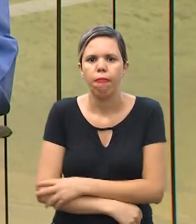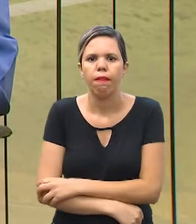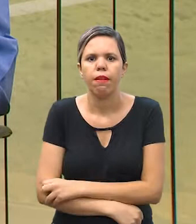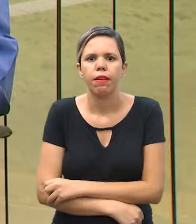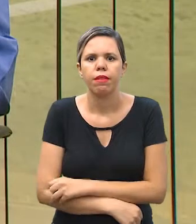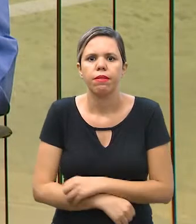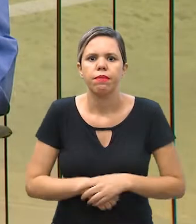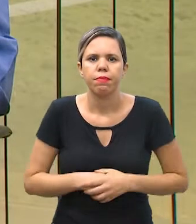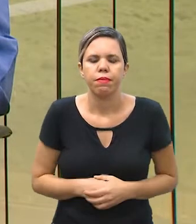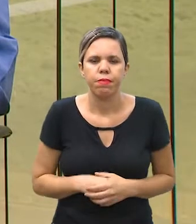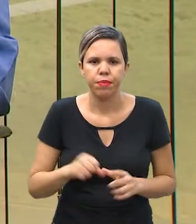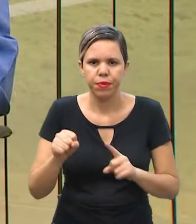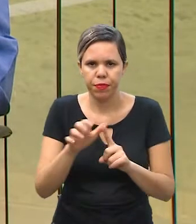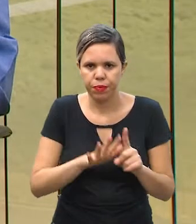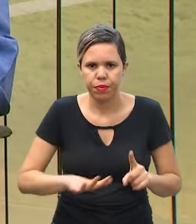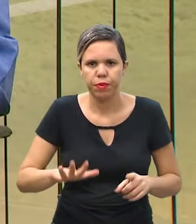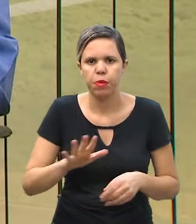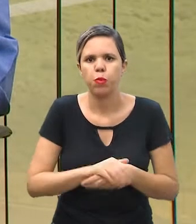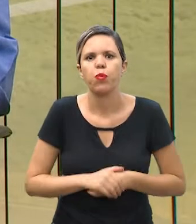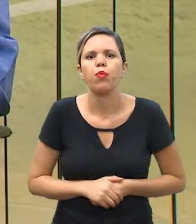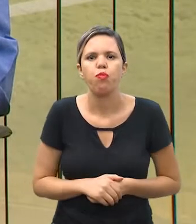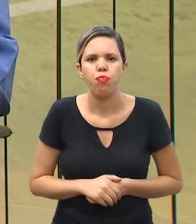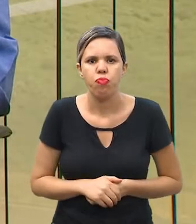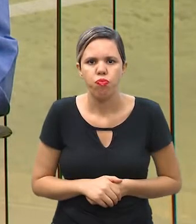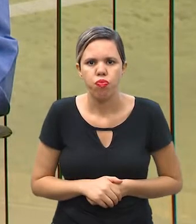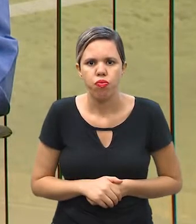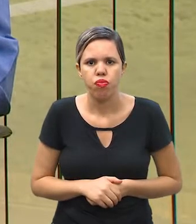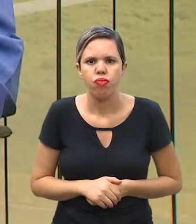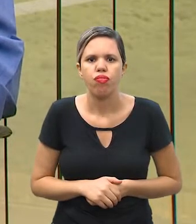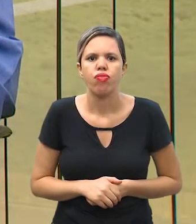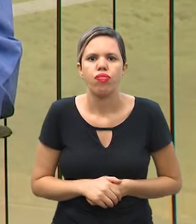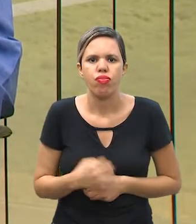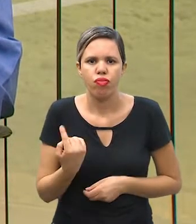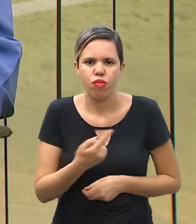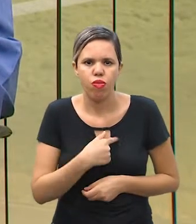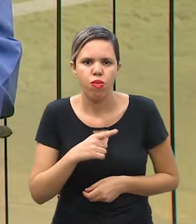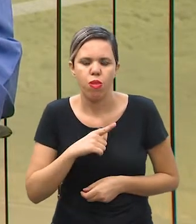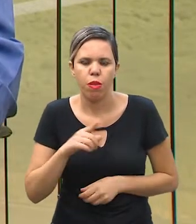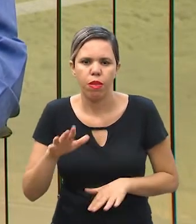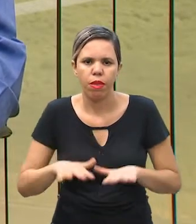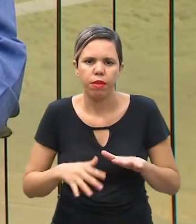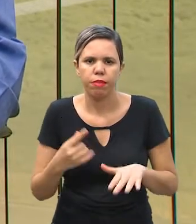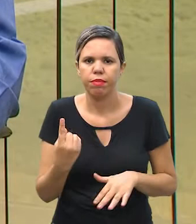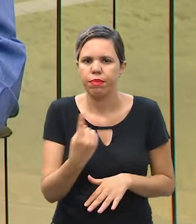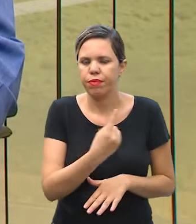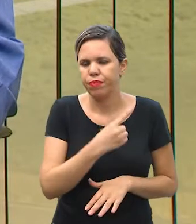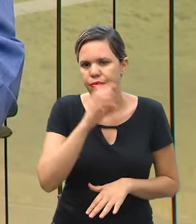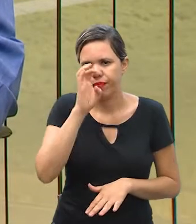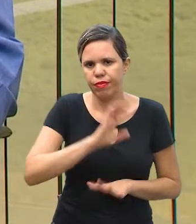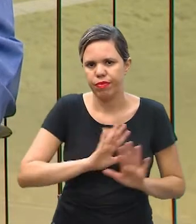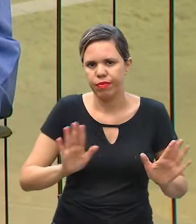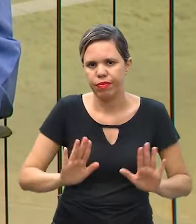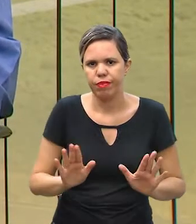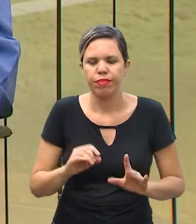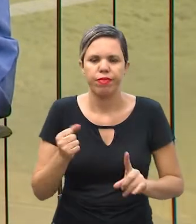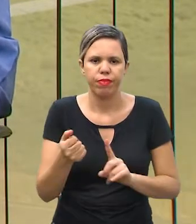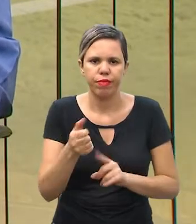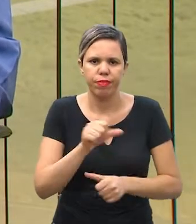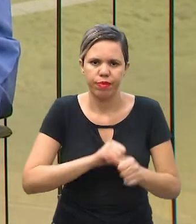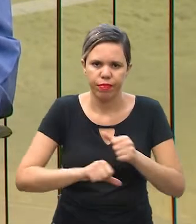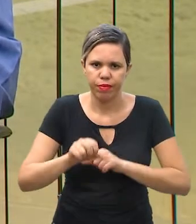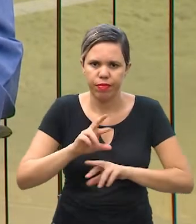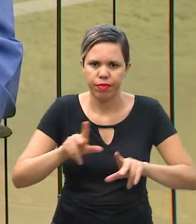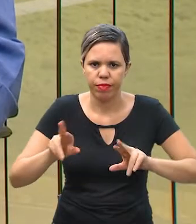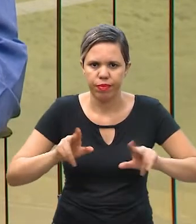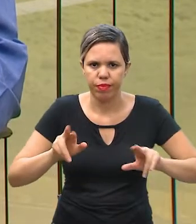e de uma sociedade diferente da que nós temos, né? Que é muito individualista, uma sociedade que seja